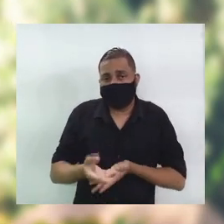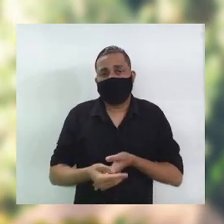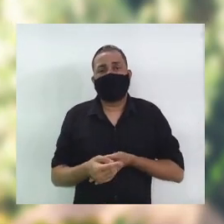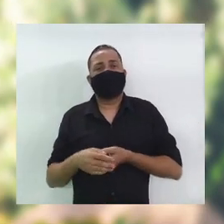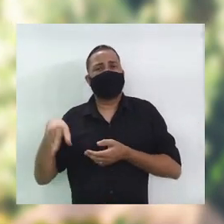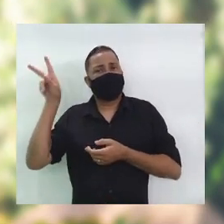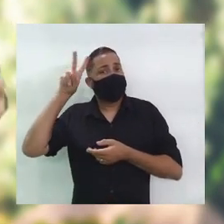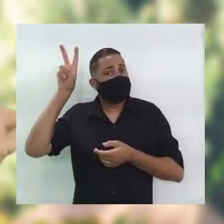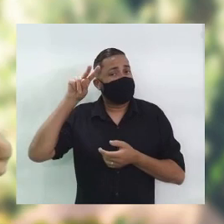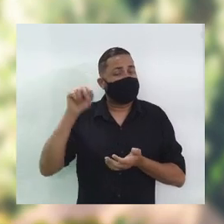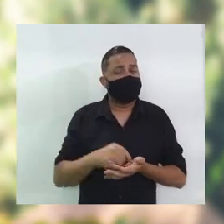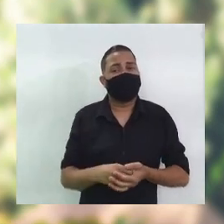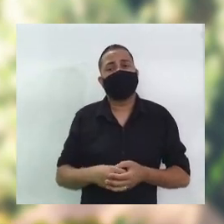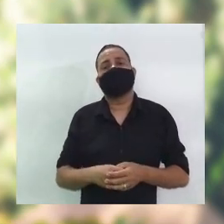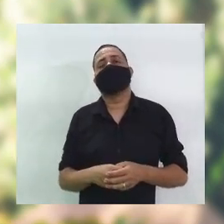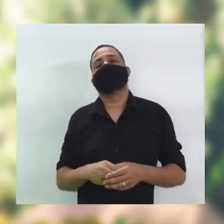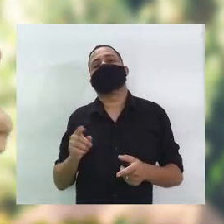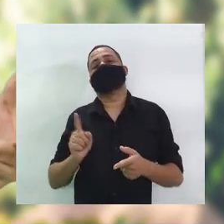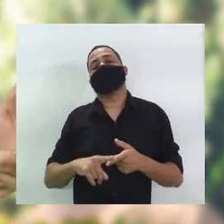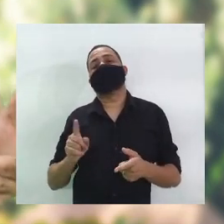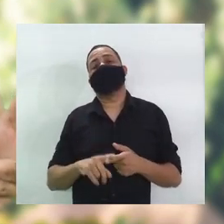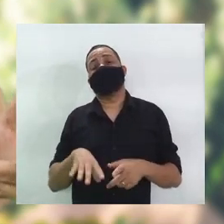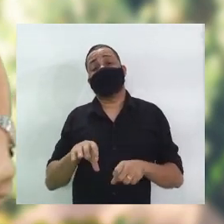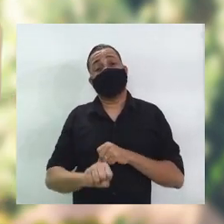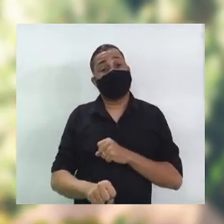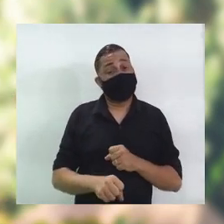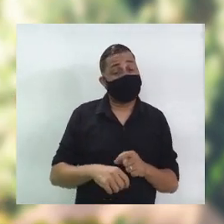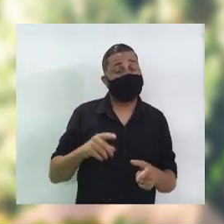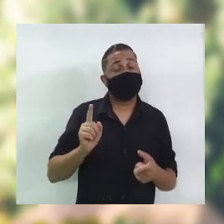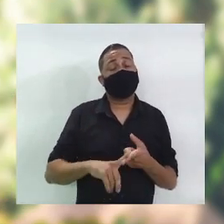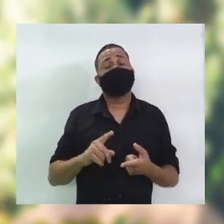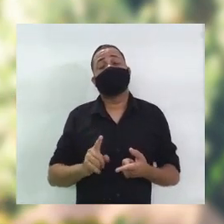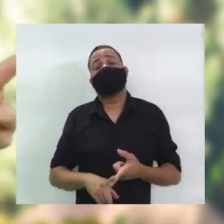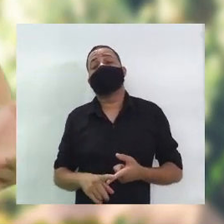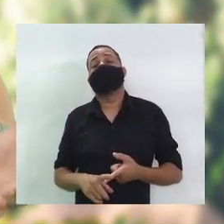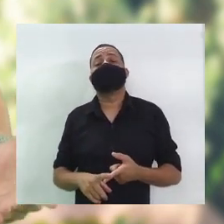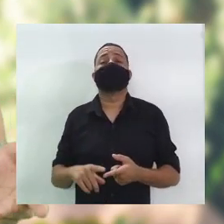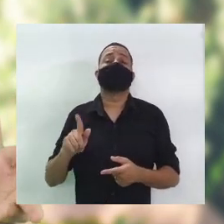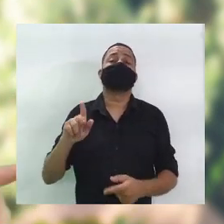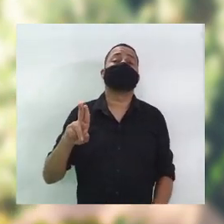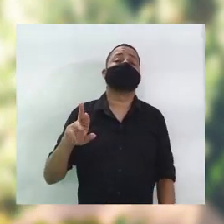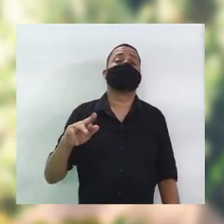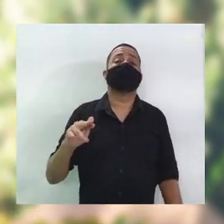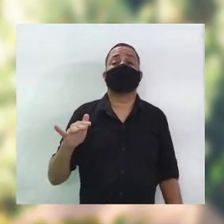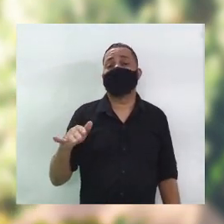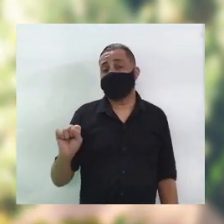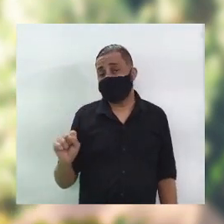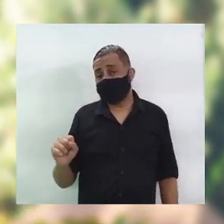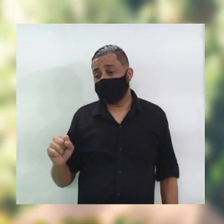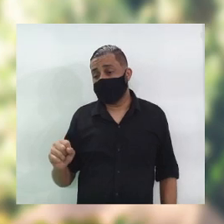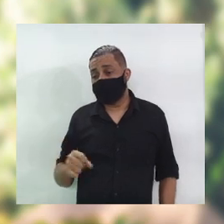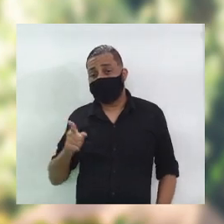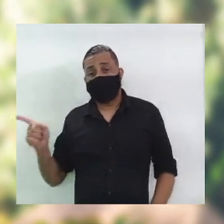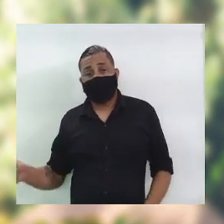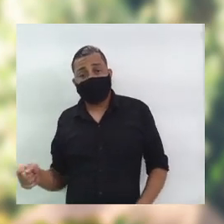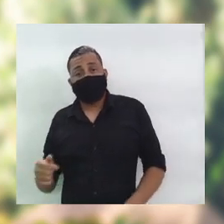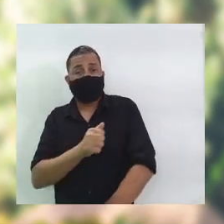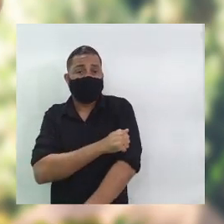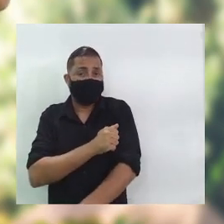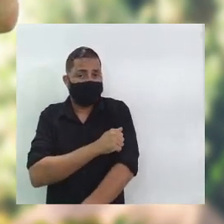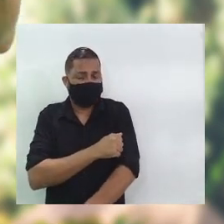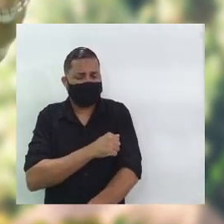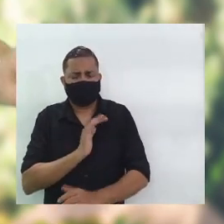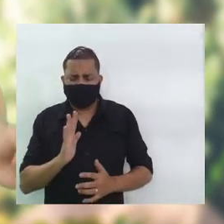certo? A formação a questão da formação, nós temos os gurus, o discípulo. Então tudo isso